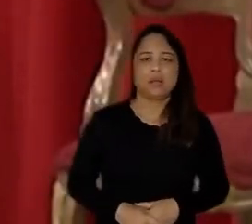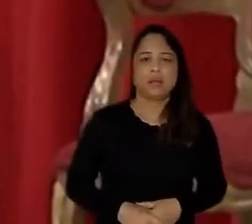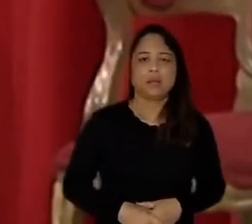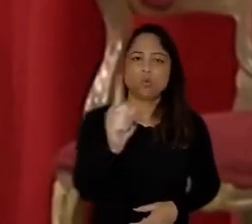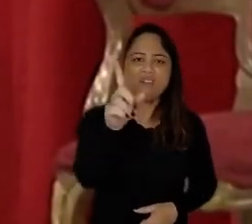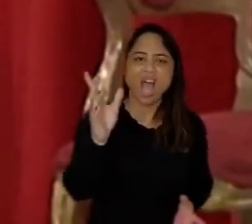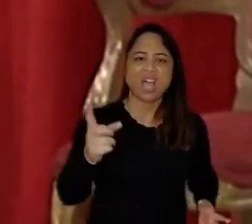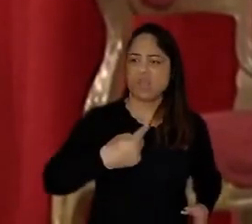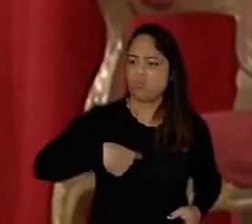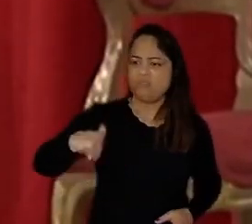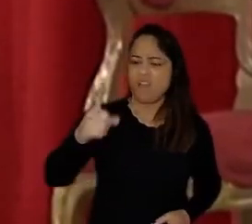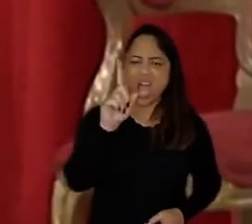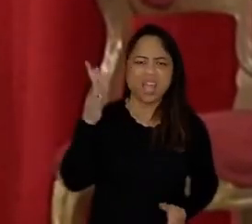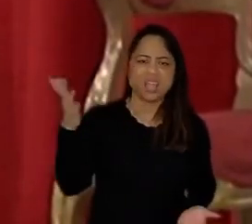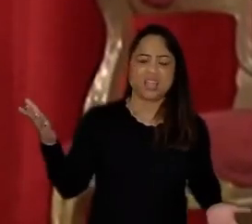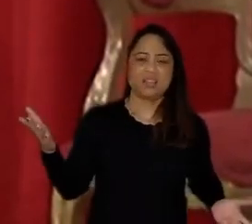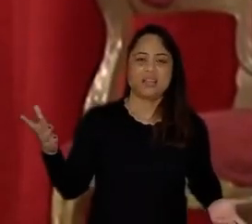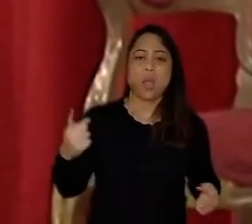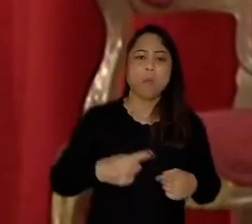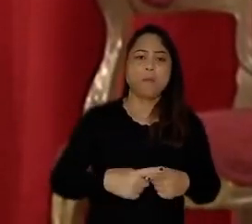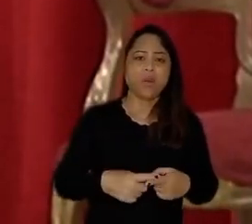vai.